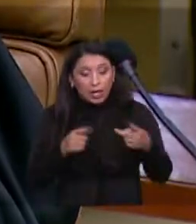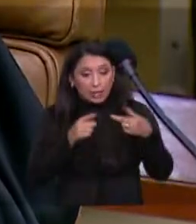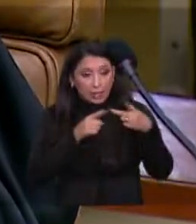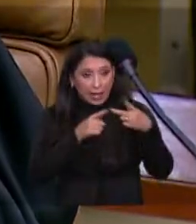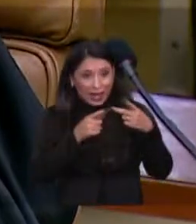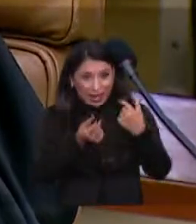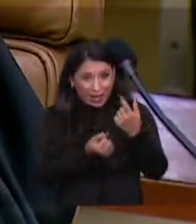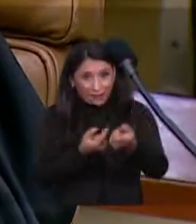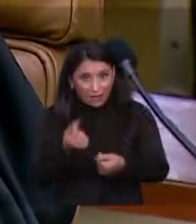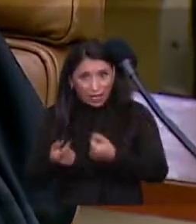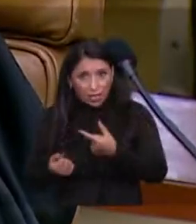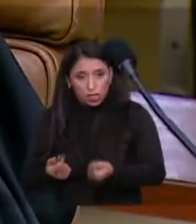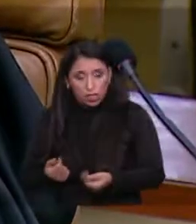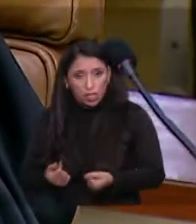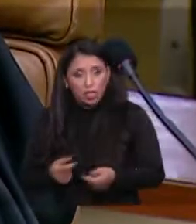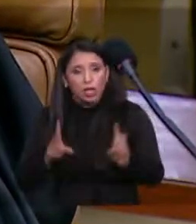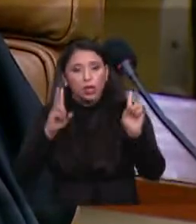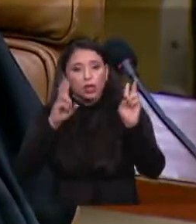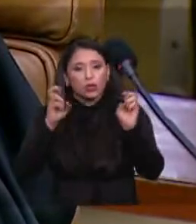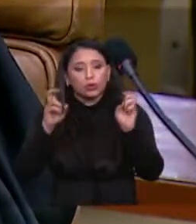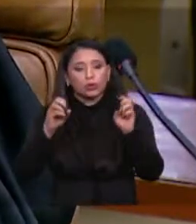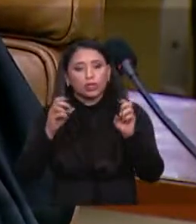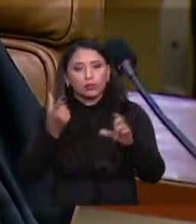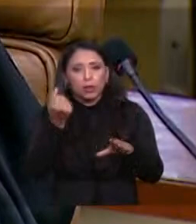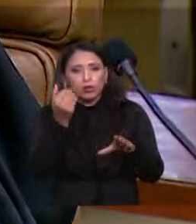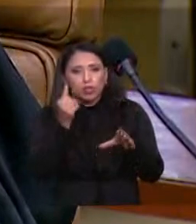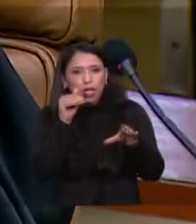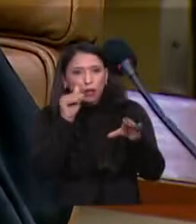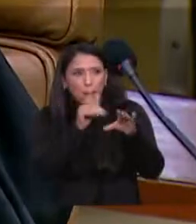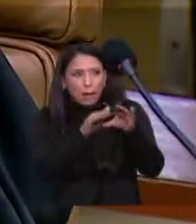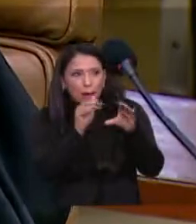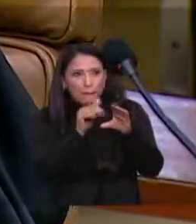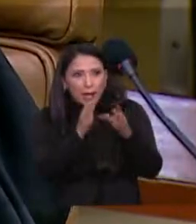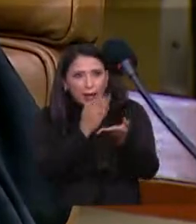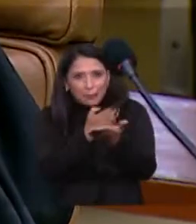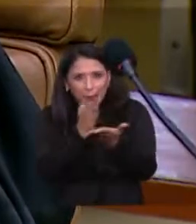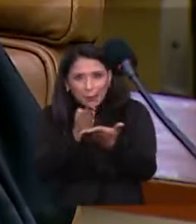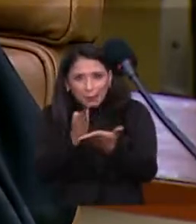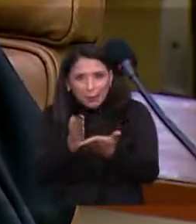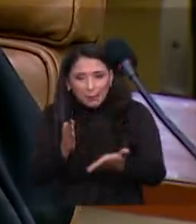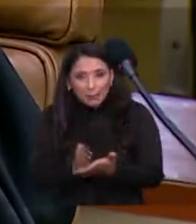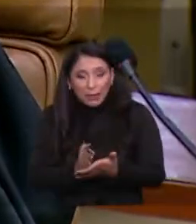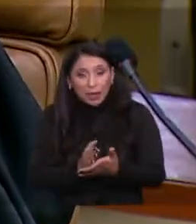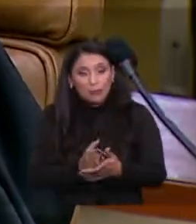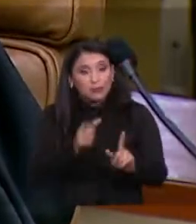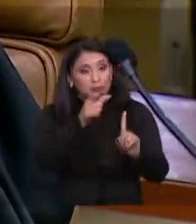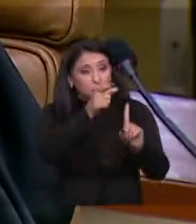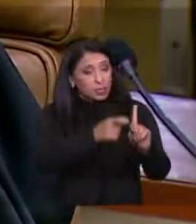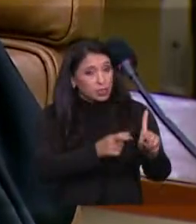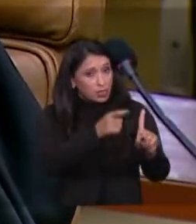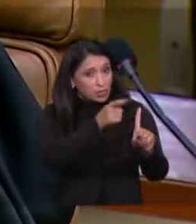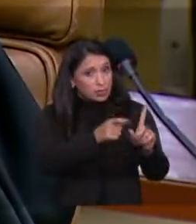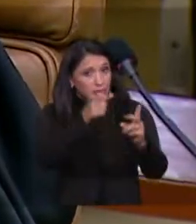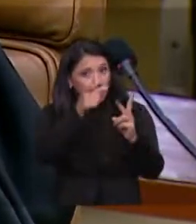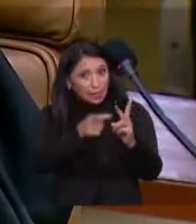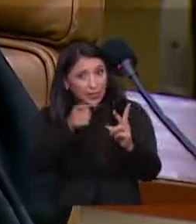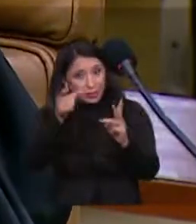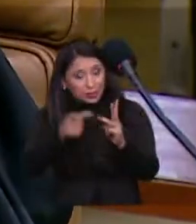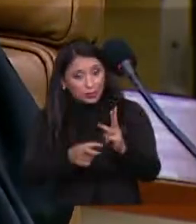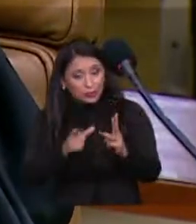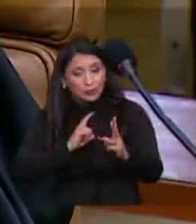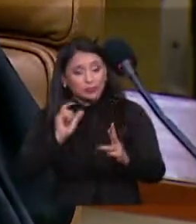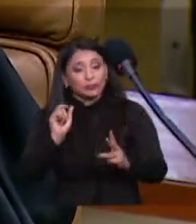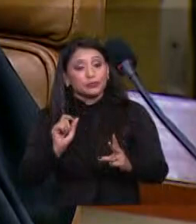o primeiro como mencionei diz a respeito dos depósitos fracionados em conta corrente da pessoas físicas e aqui os